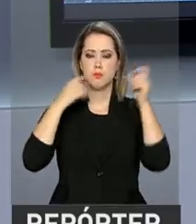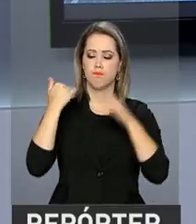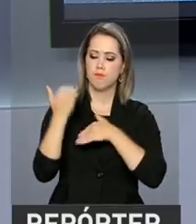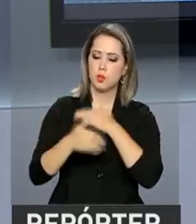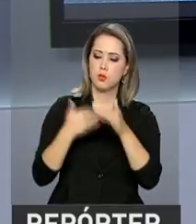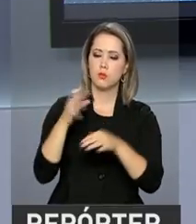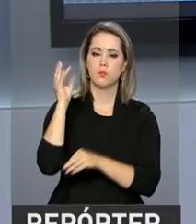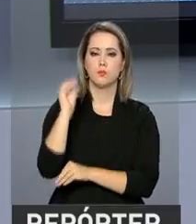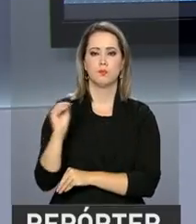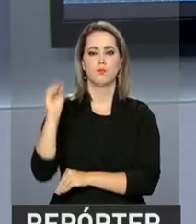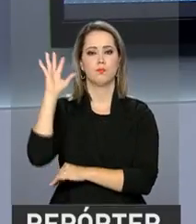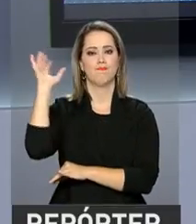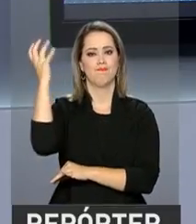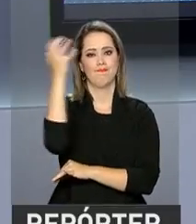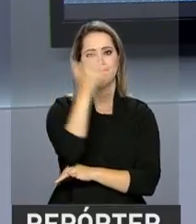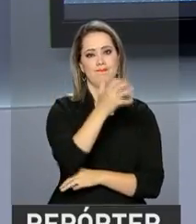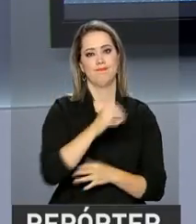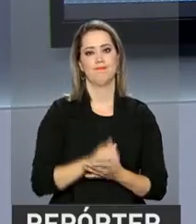desenvolvimento sustentável